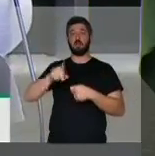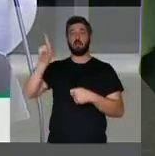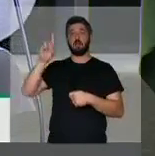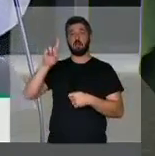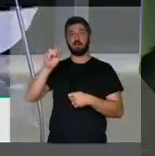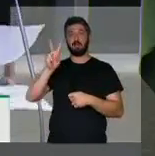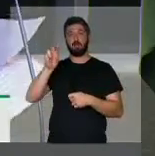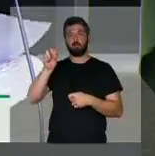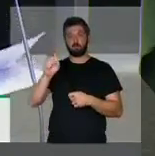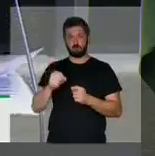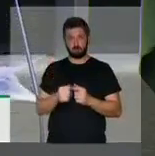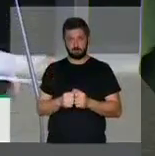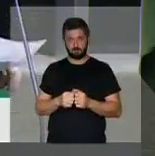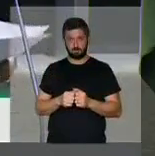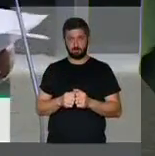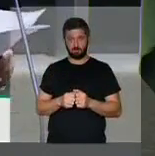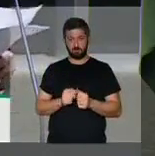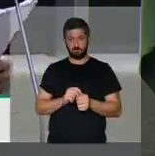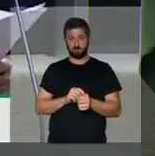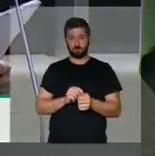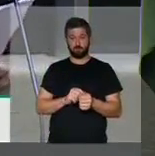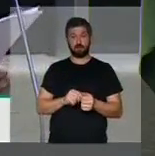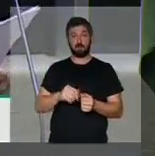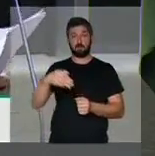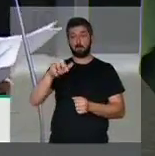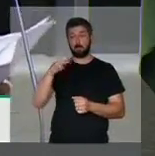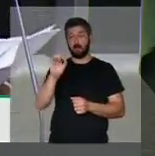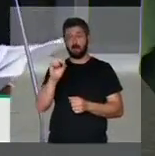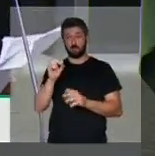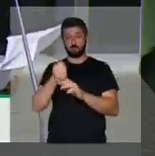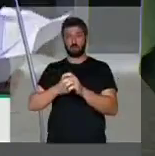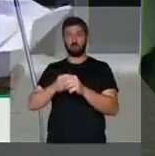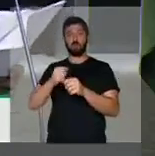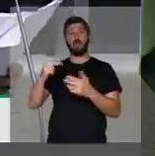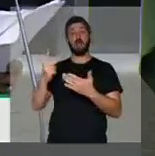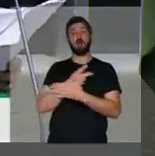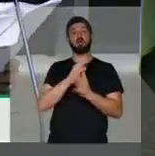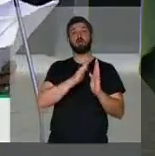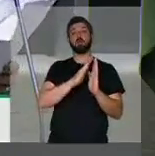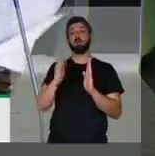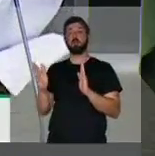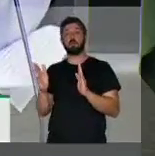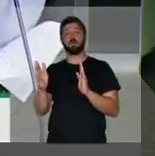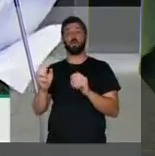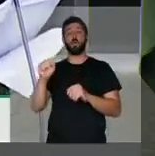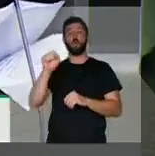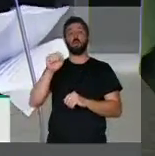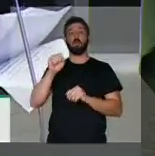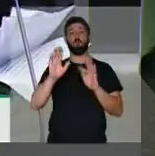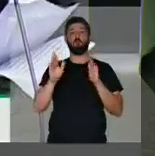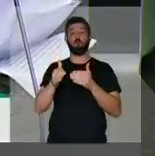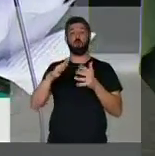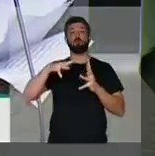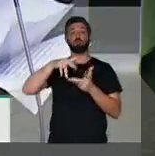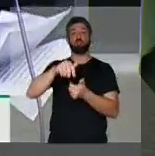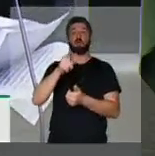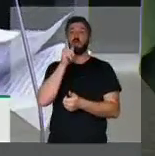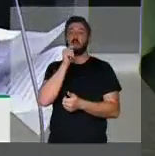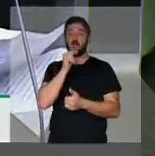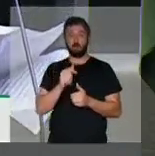Davos. Em março, de 18 a 23, acontece o 8º Fórum Mundial da